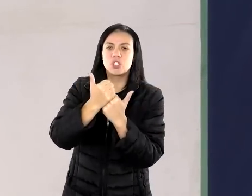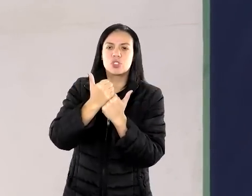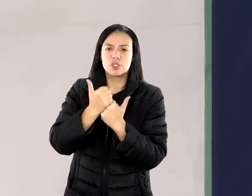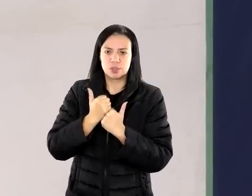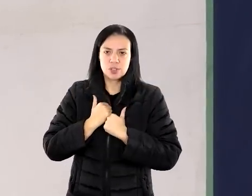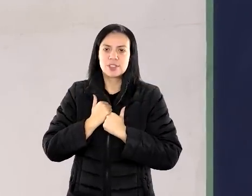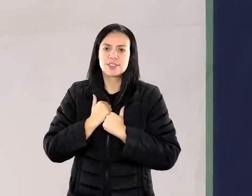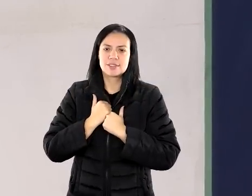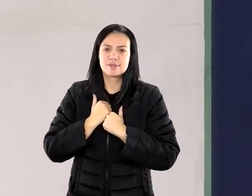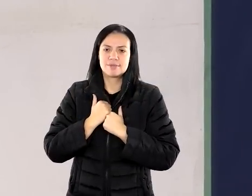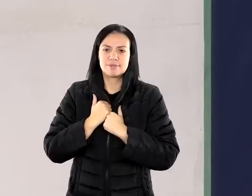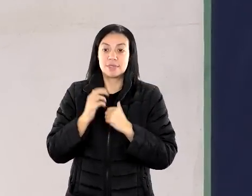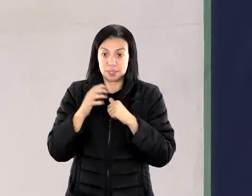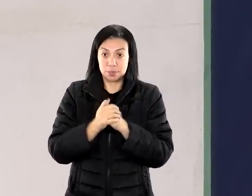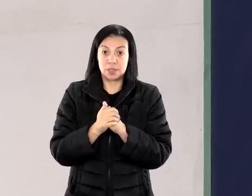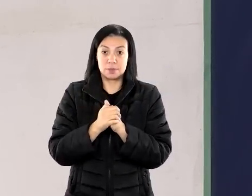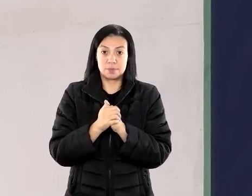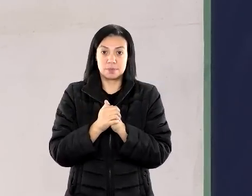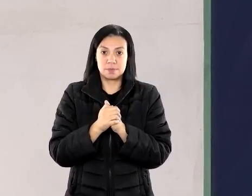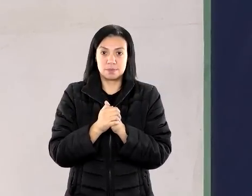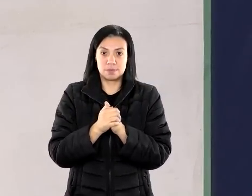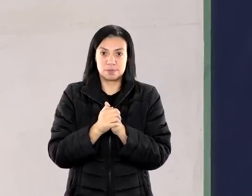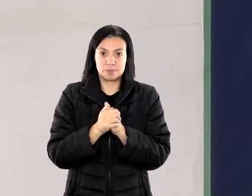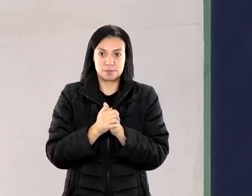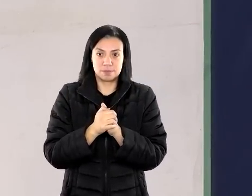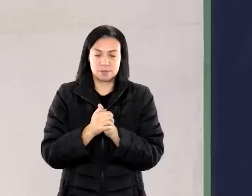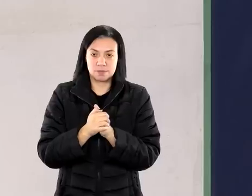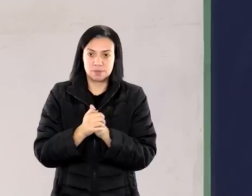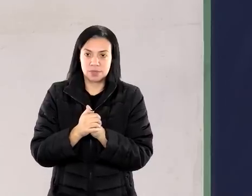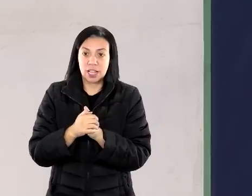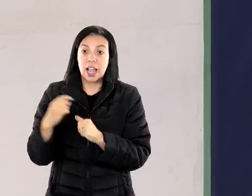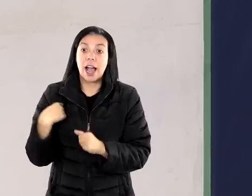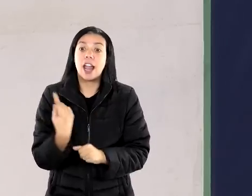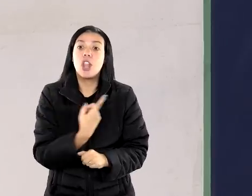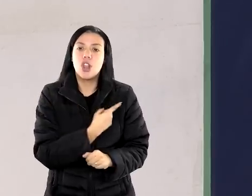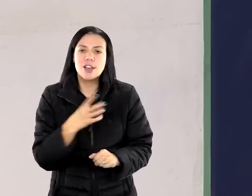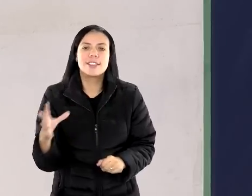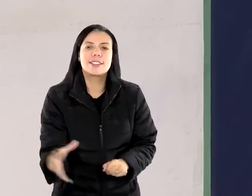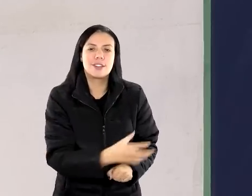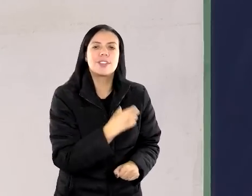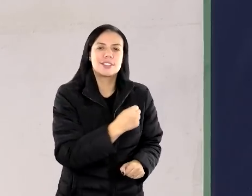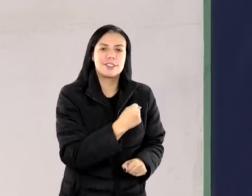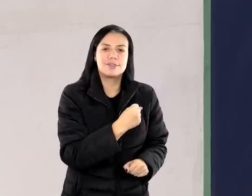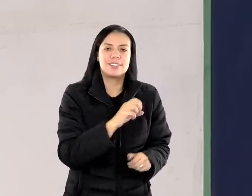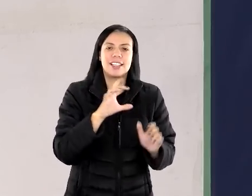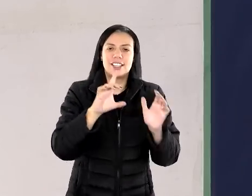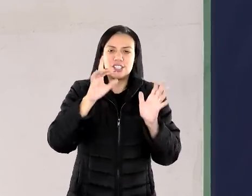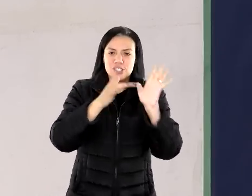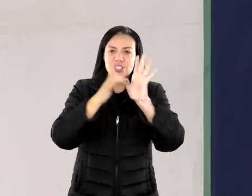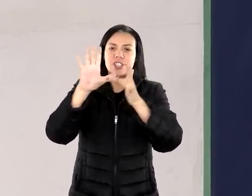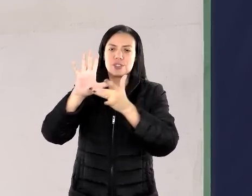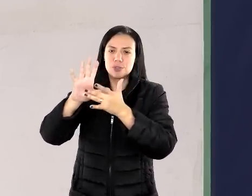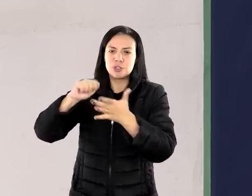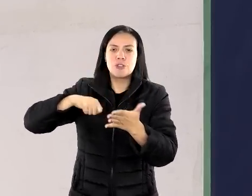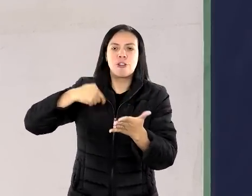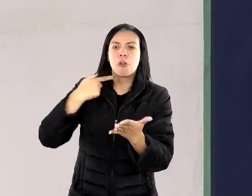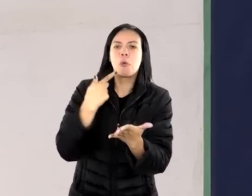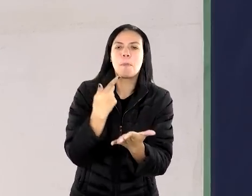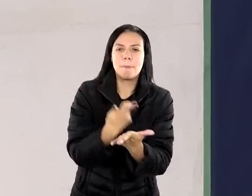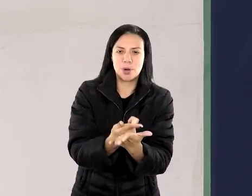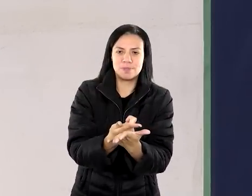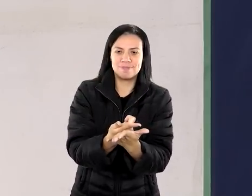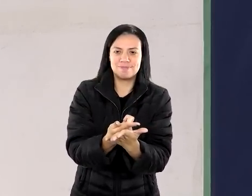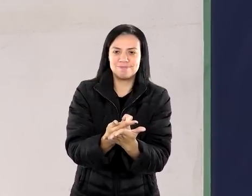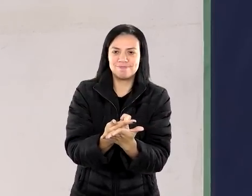Amém? O preço da sua salvação foi pago por Jesus. Feche os seus